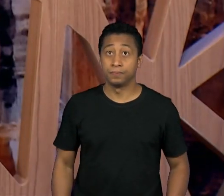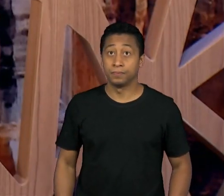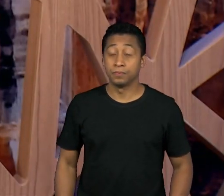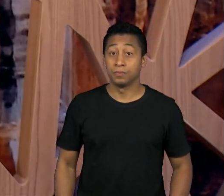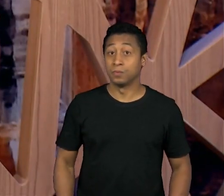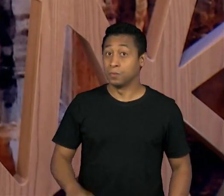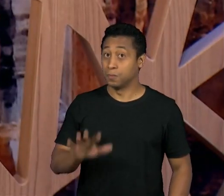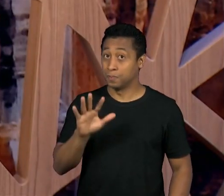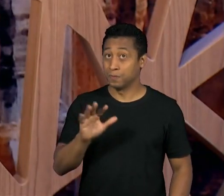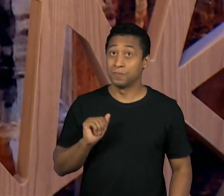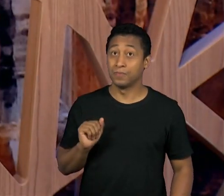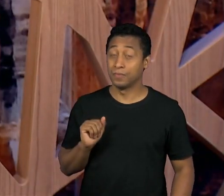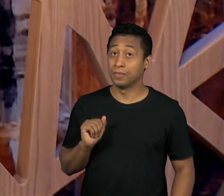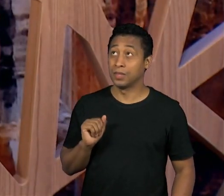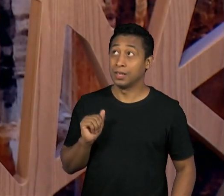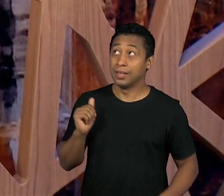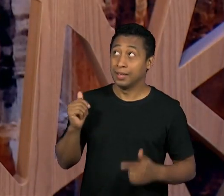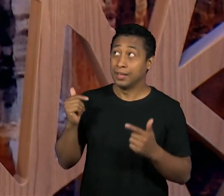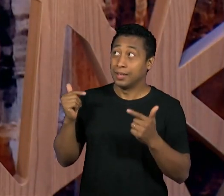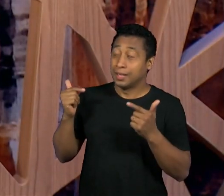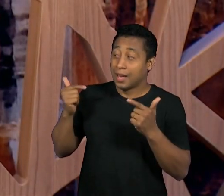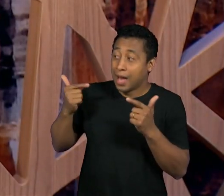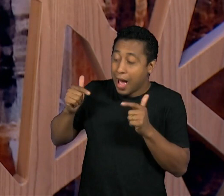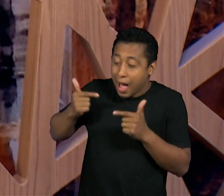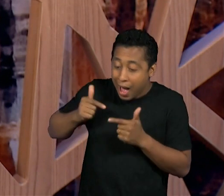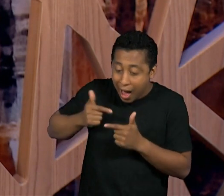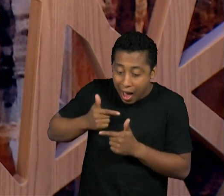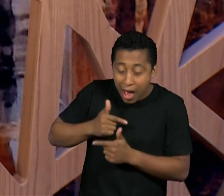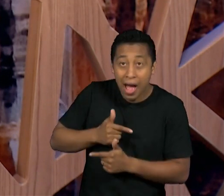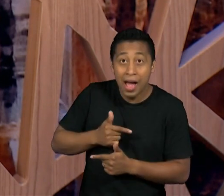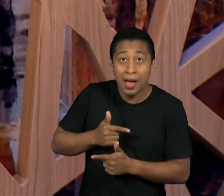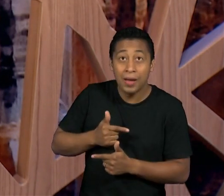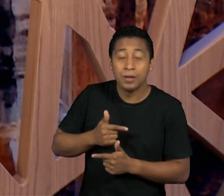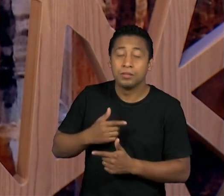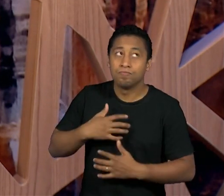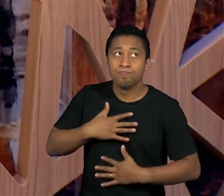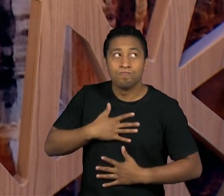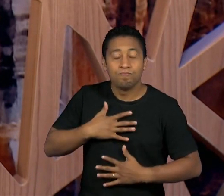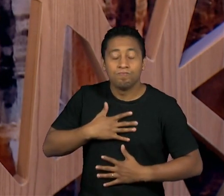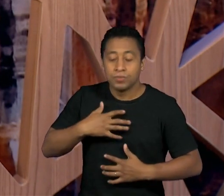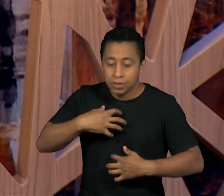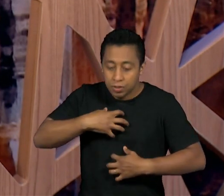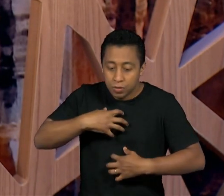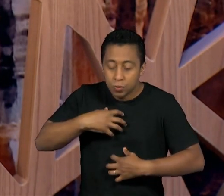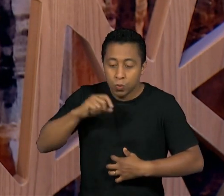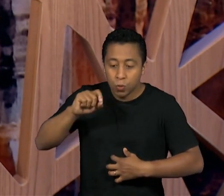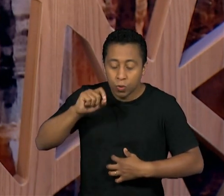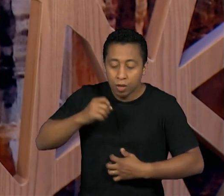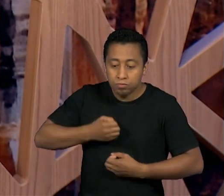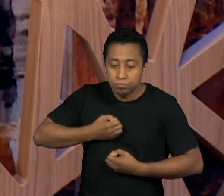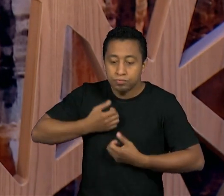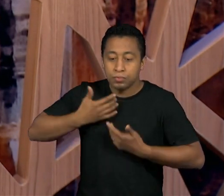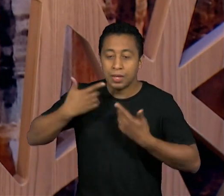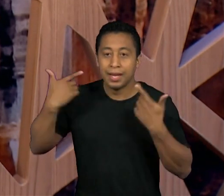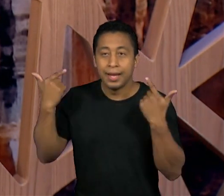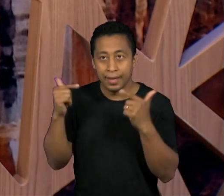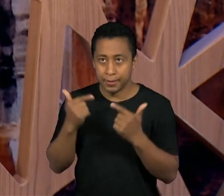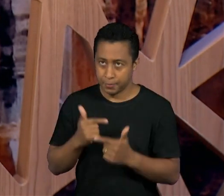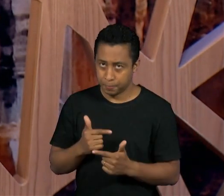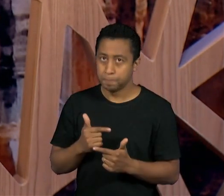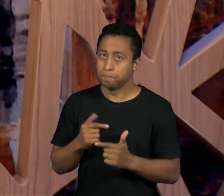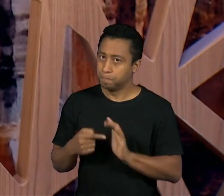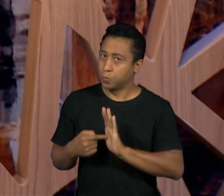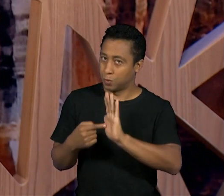ele acaba sendo uma externalização de uma sensação, né? Então, eu até falo muito disso